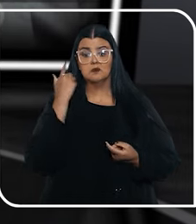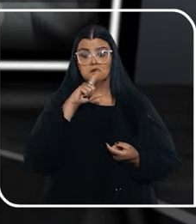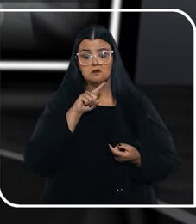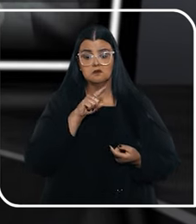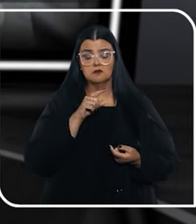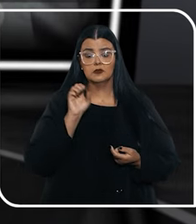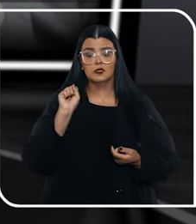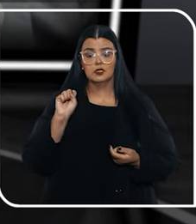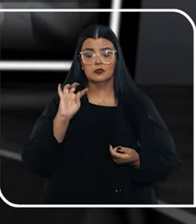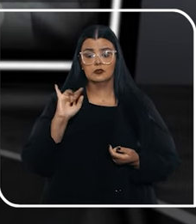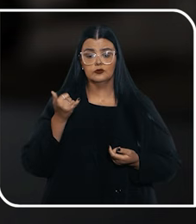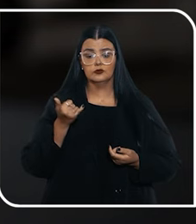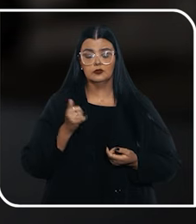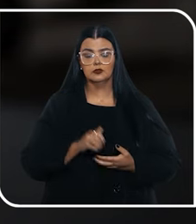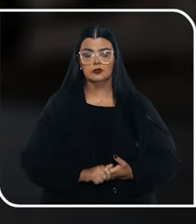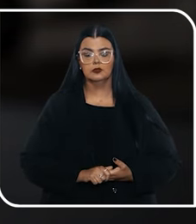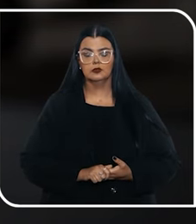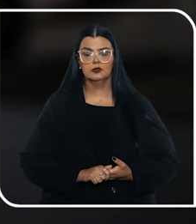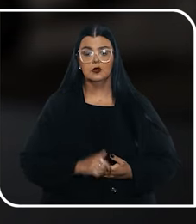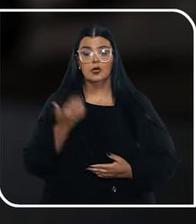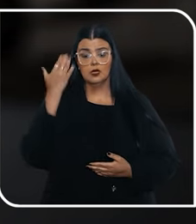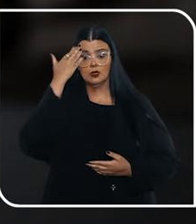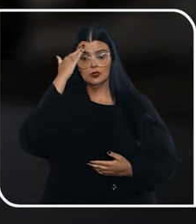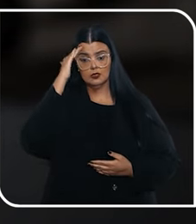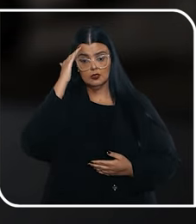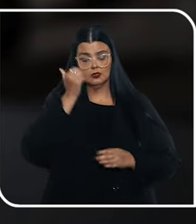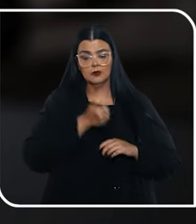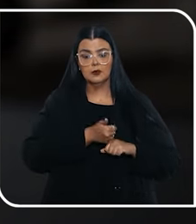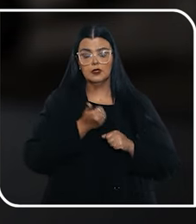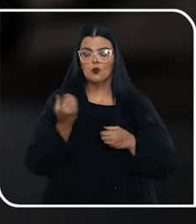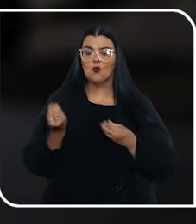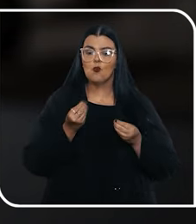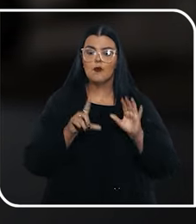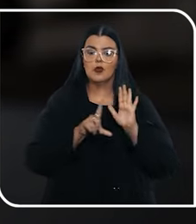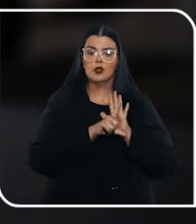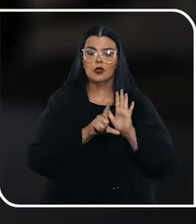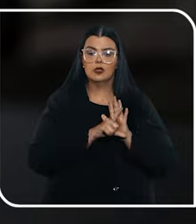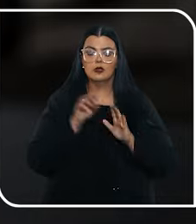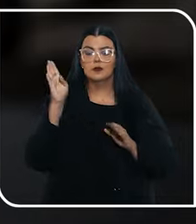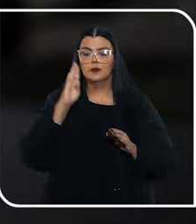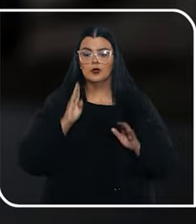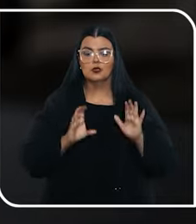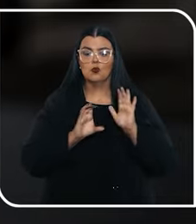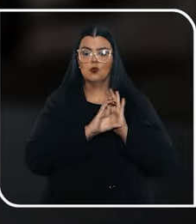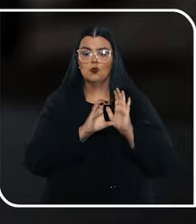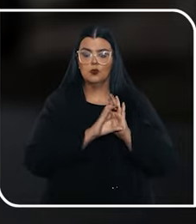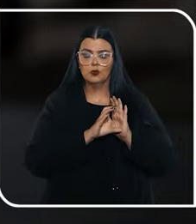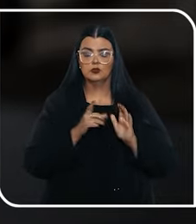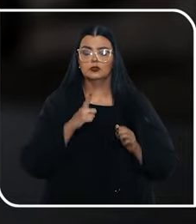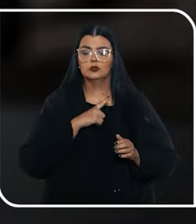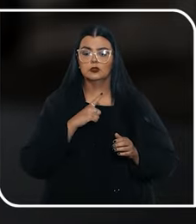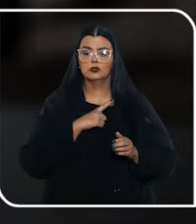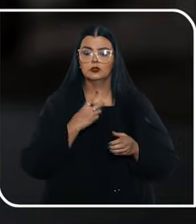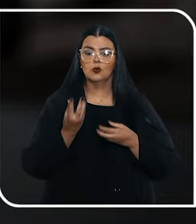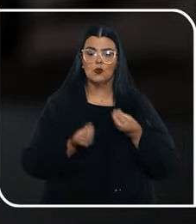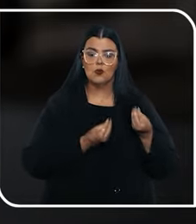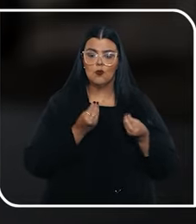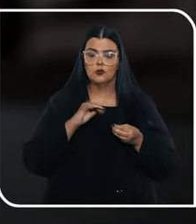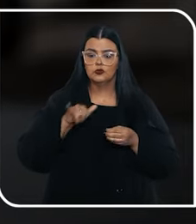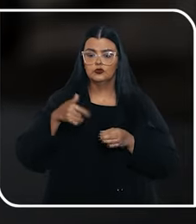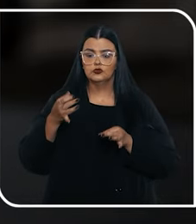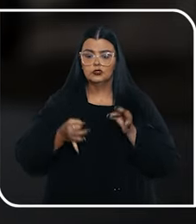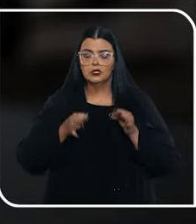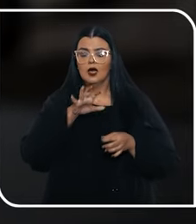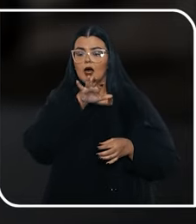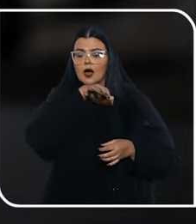até o STJ. Então, só para a gente entender melhor, como é que a legislação brasileira, o Código Civil, trata a natureza